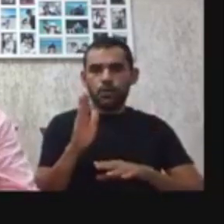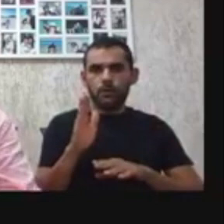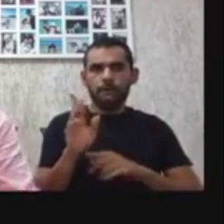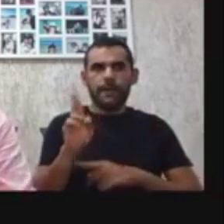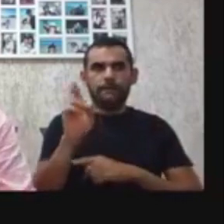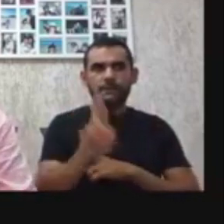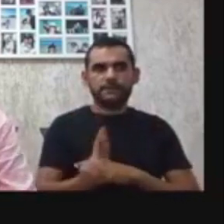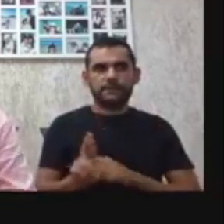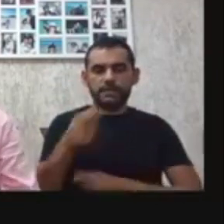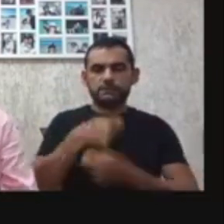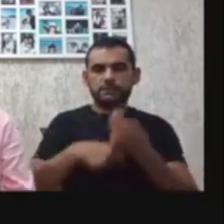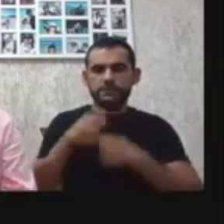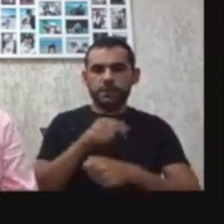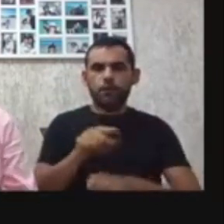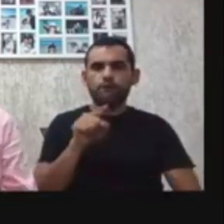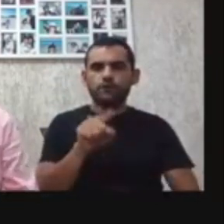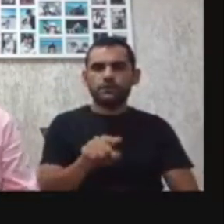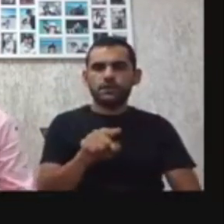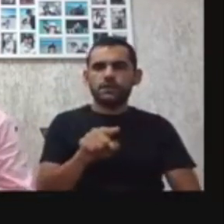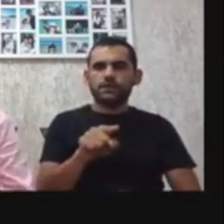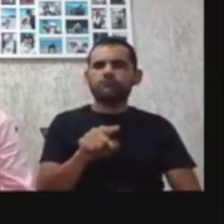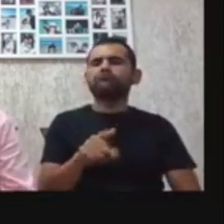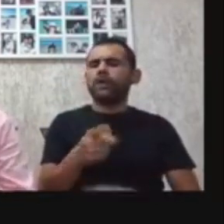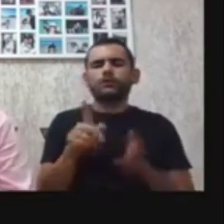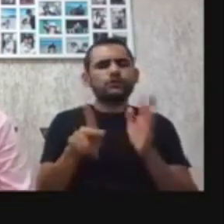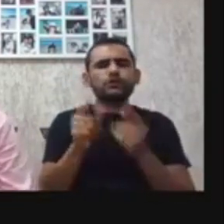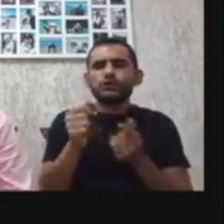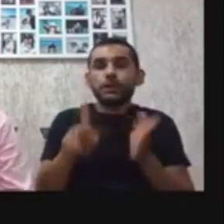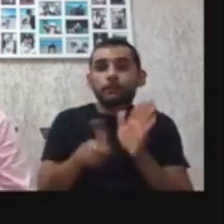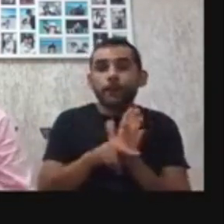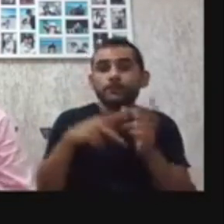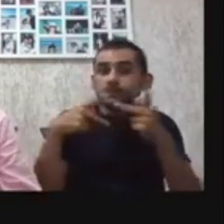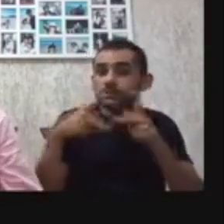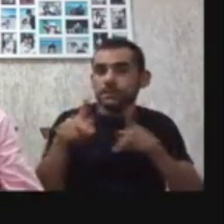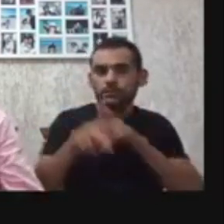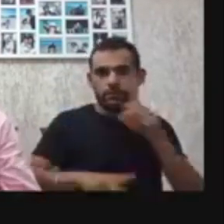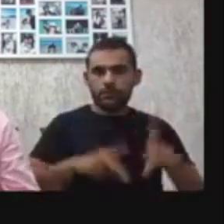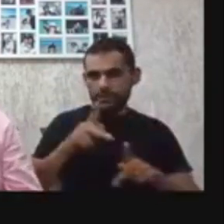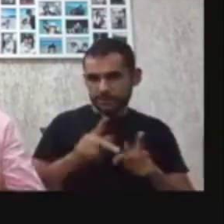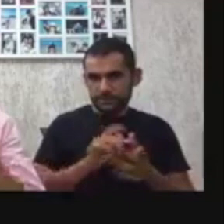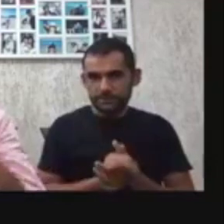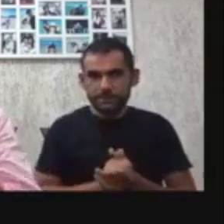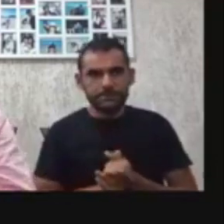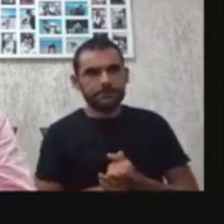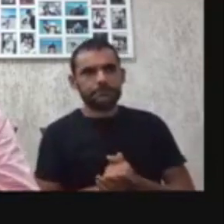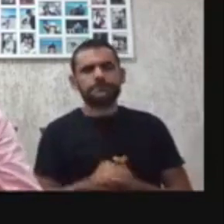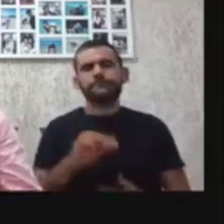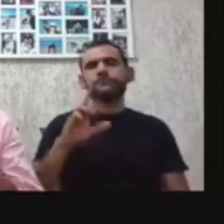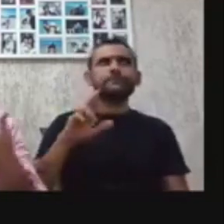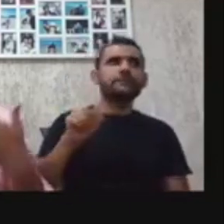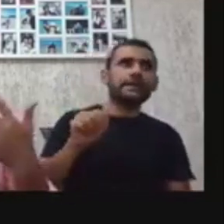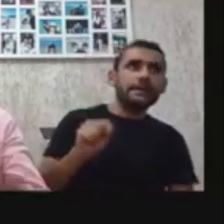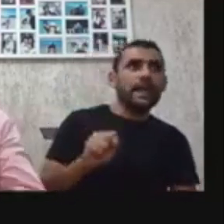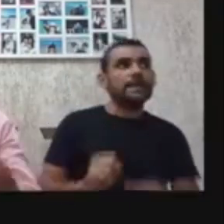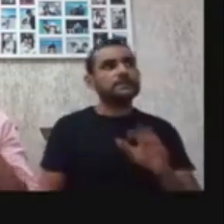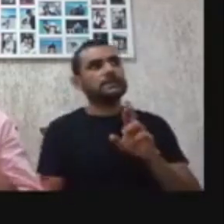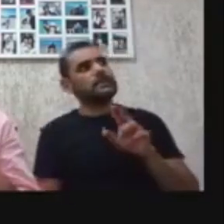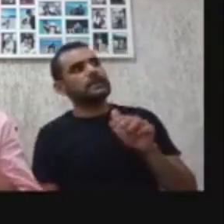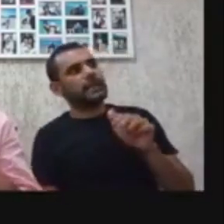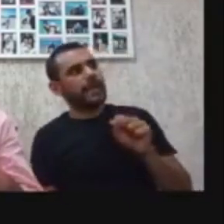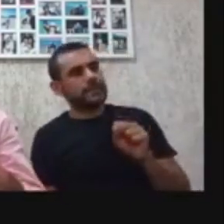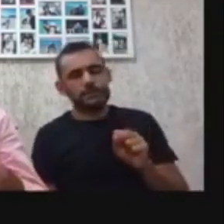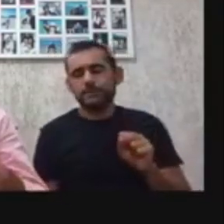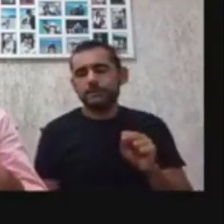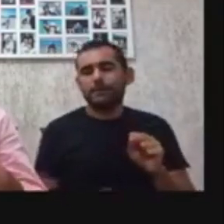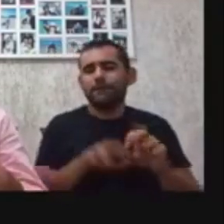representar, para administrar por você os recursos que são seus, que é da população. E às vezes nos CRAS, no CREAS, várias coisas em São